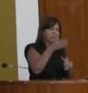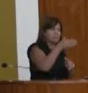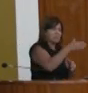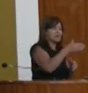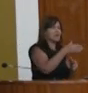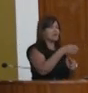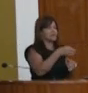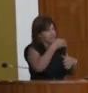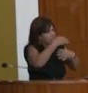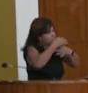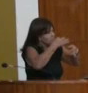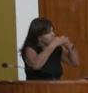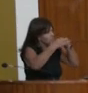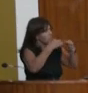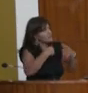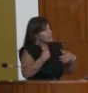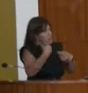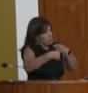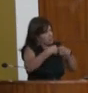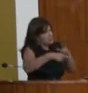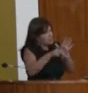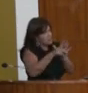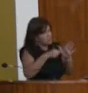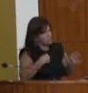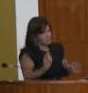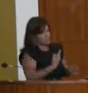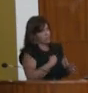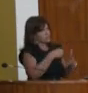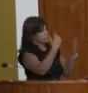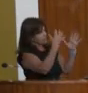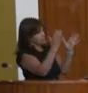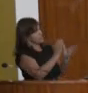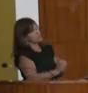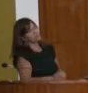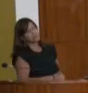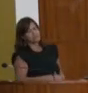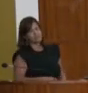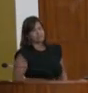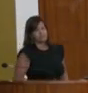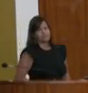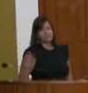efetiva e essas políticas serem efetivas para a gente. Mais uma vez, obrigado e parabéns pela iniciativa de vocês.